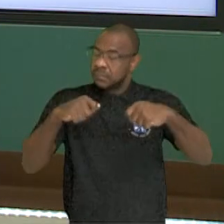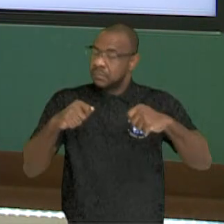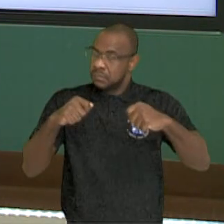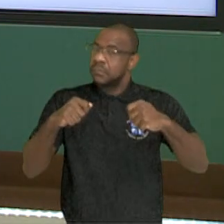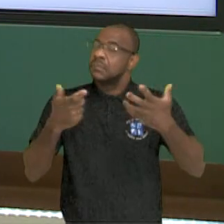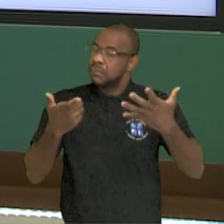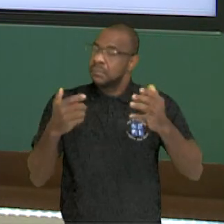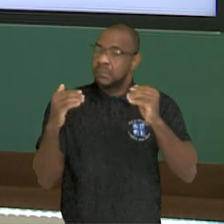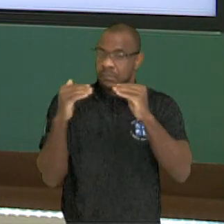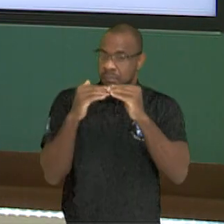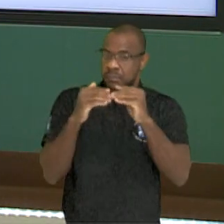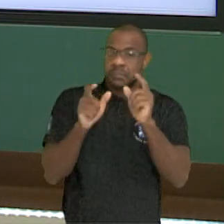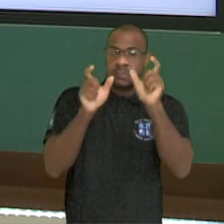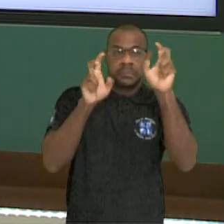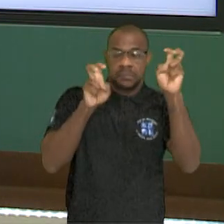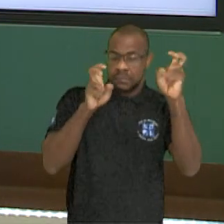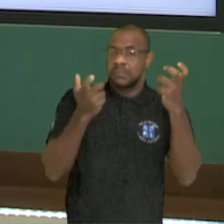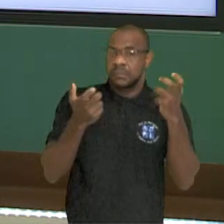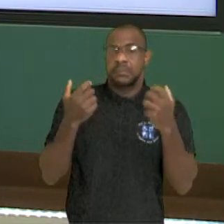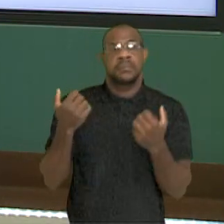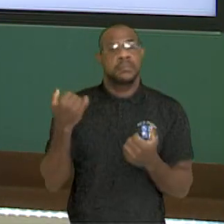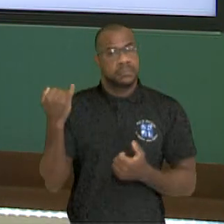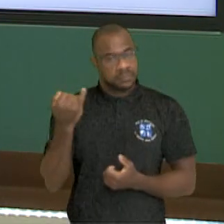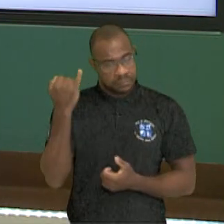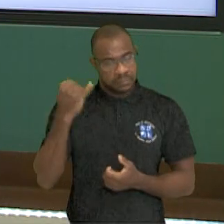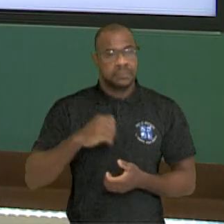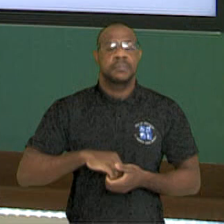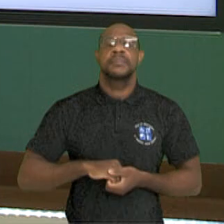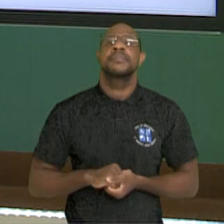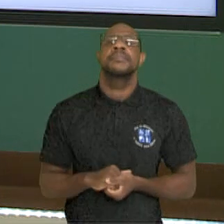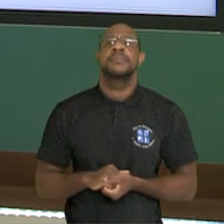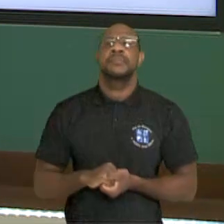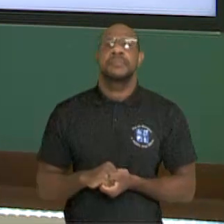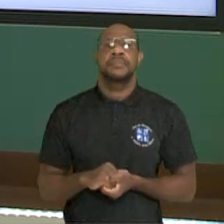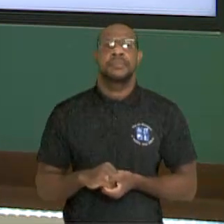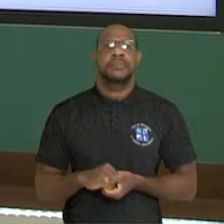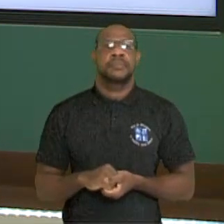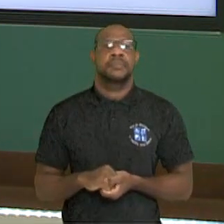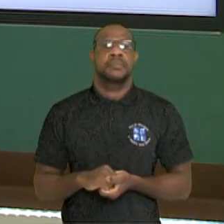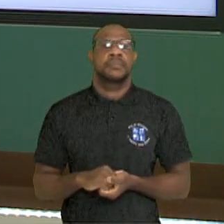estiver adequada ao tema, tudo bem. Beleza? Pode ser outra palavra também.